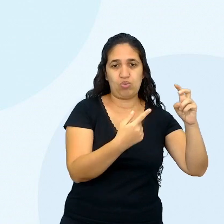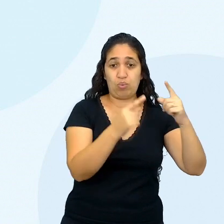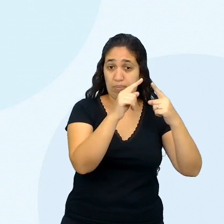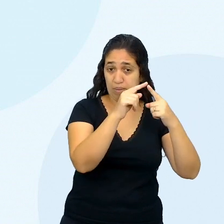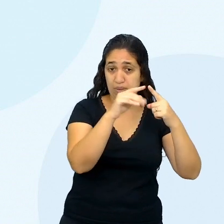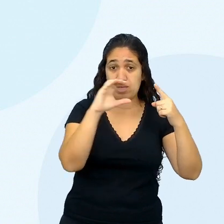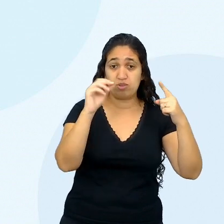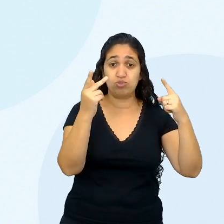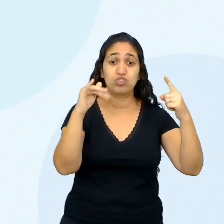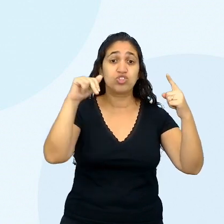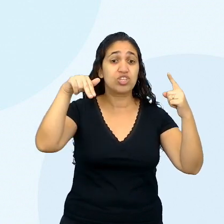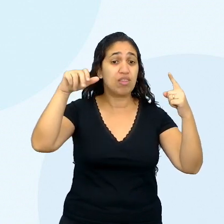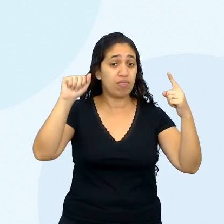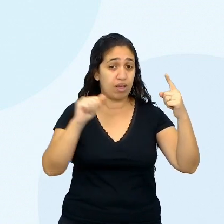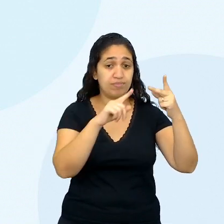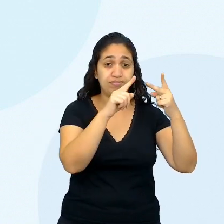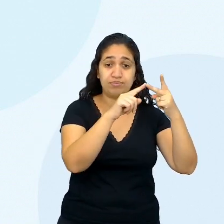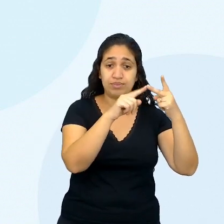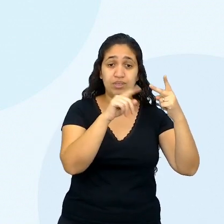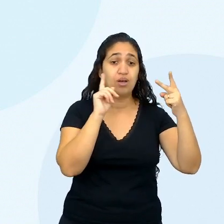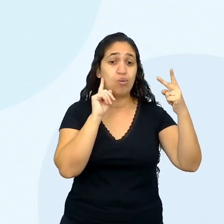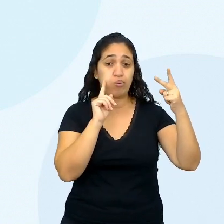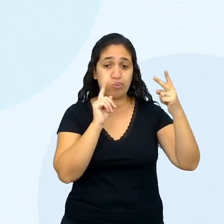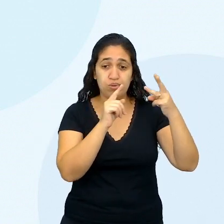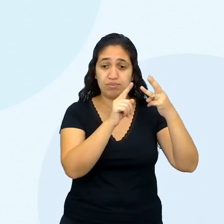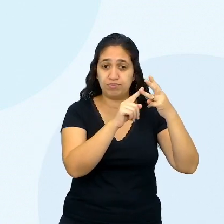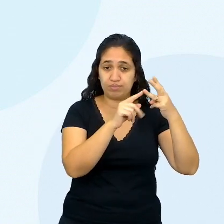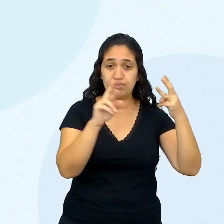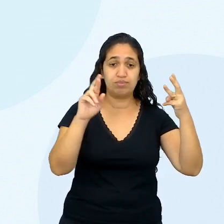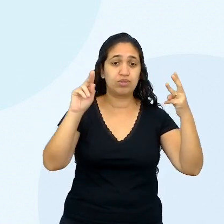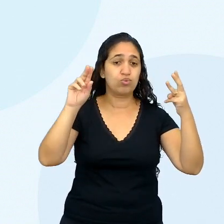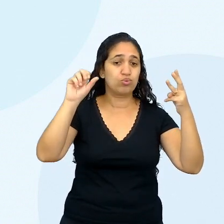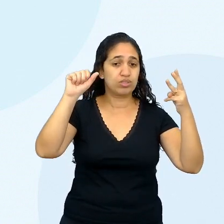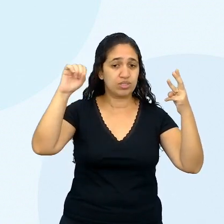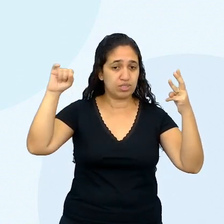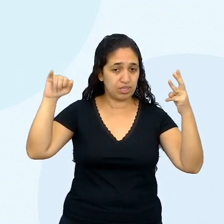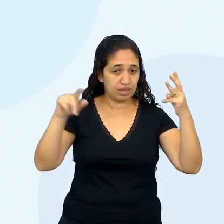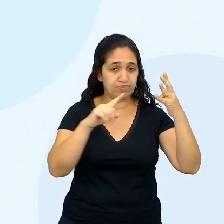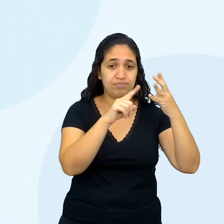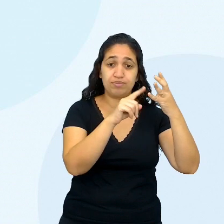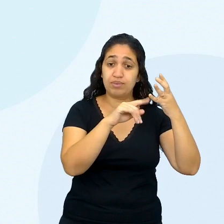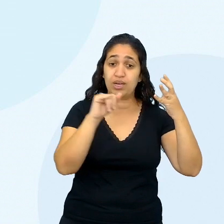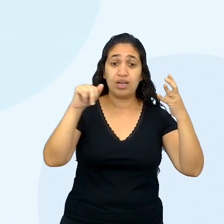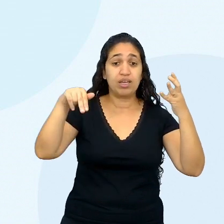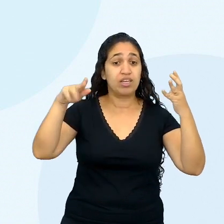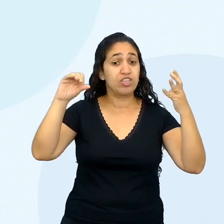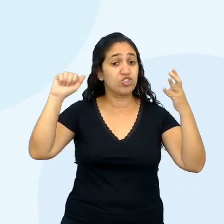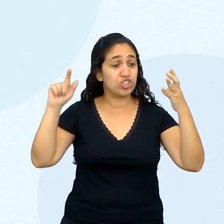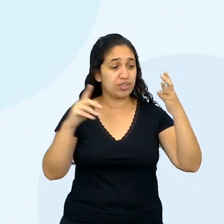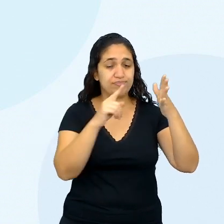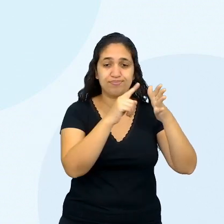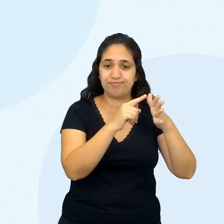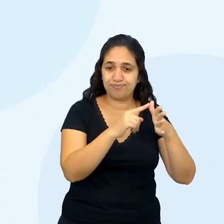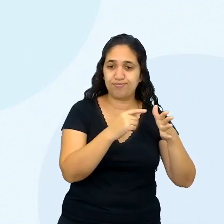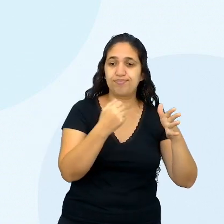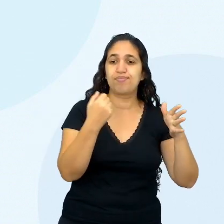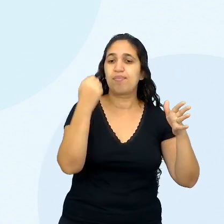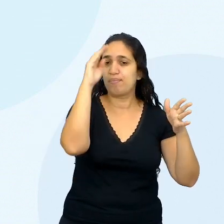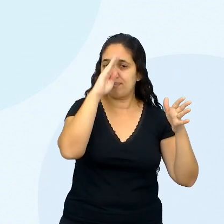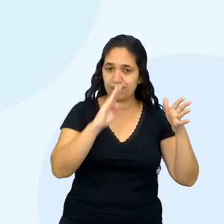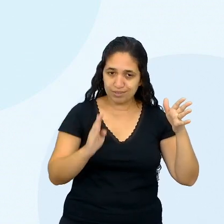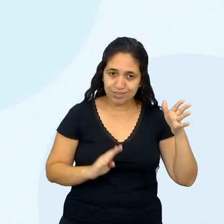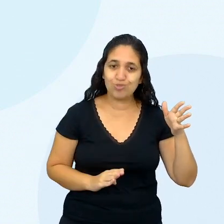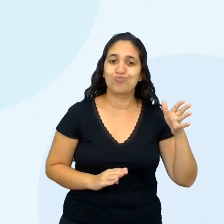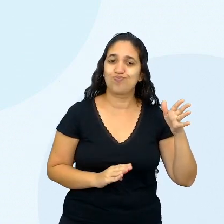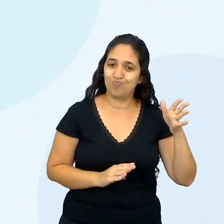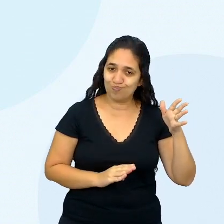emissor, para os Estados Unidos, para a Rússia, para a Índia, e estamos ali em quinto lugar mundial do